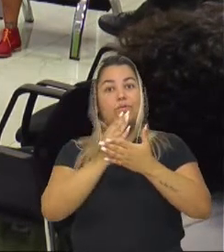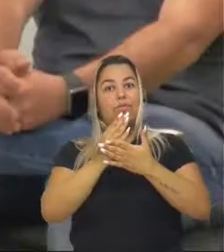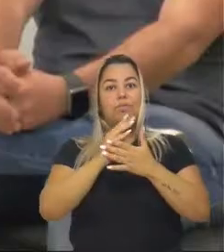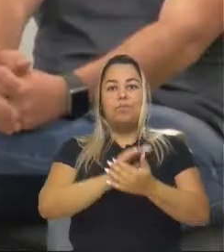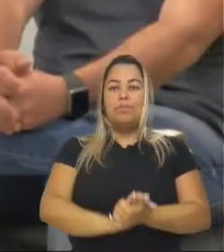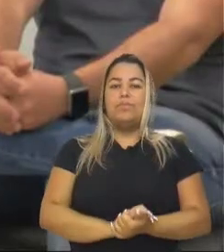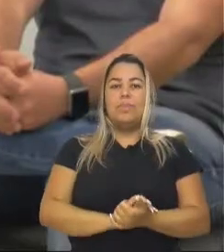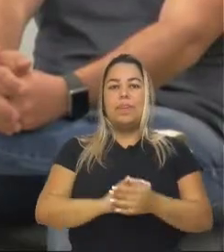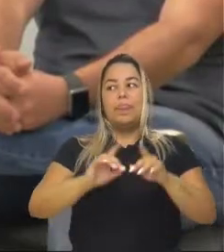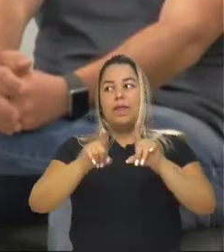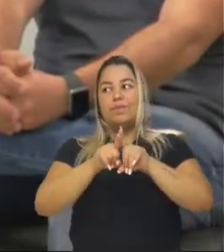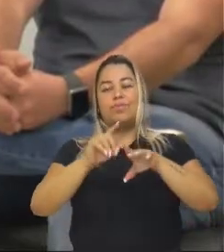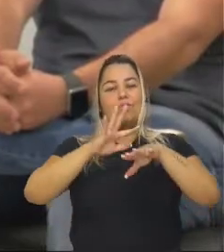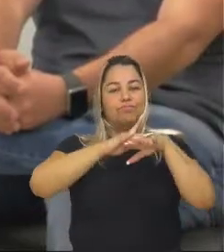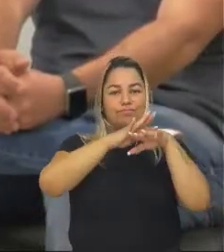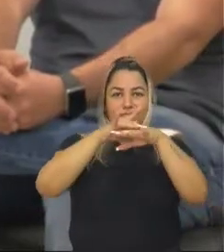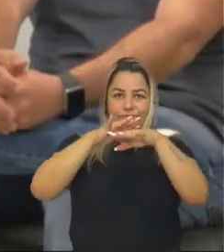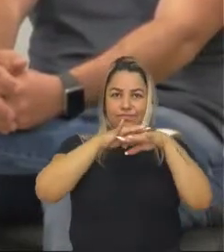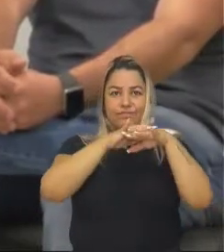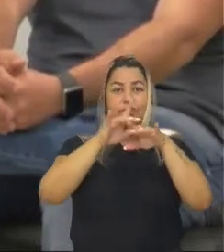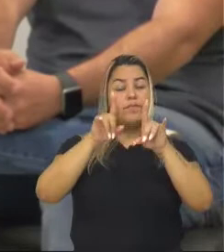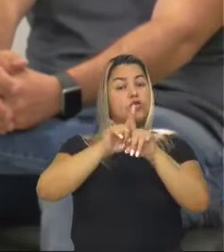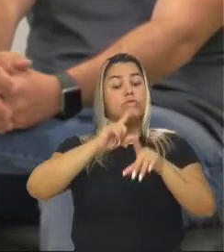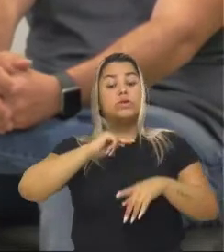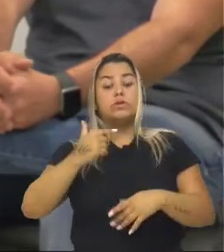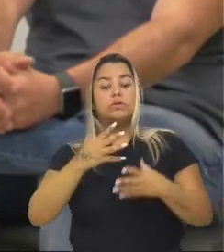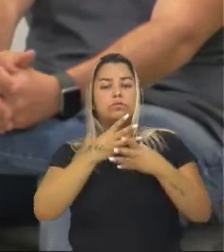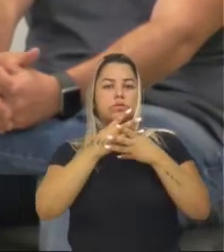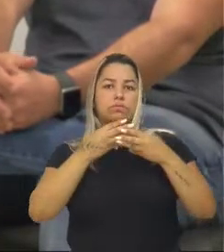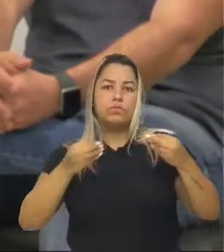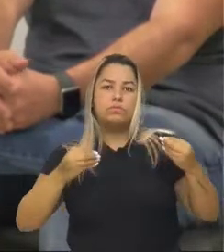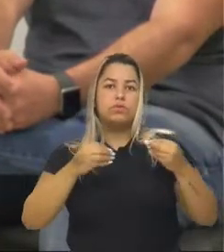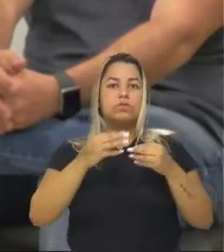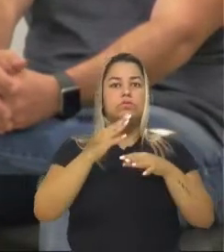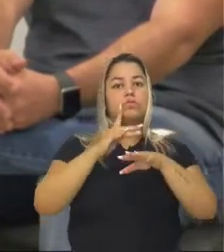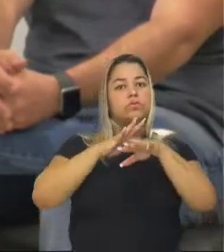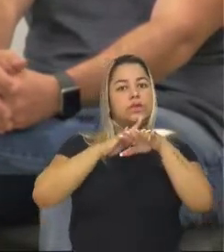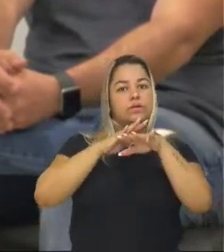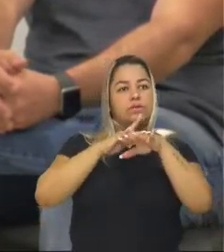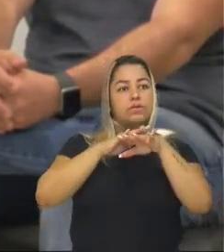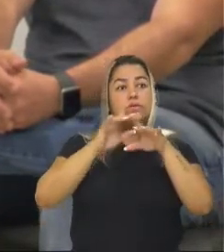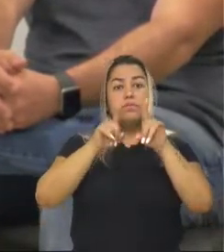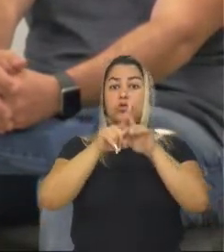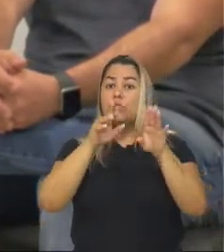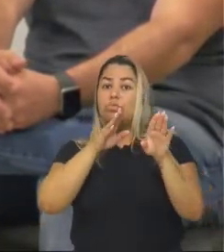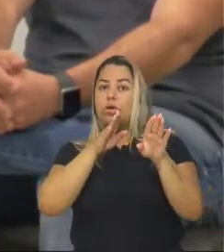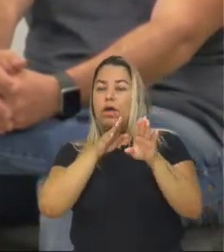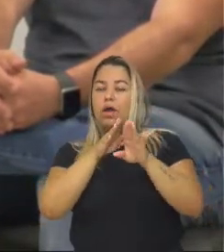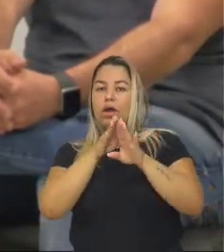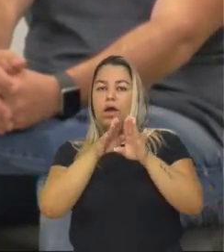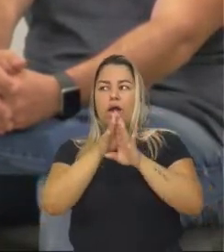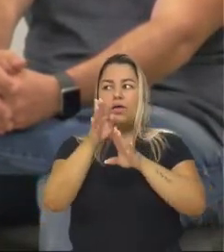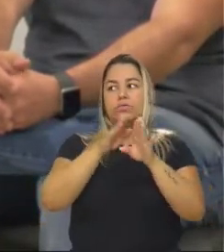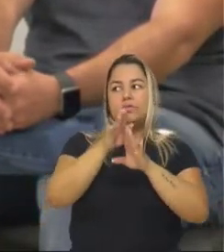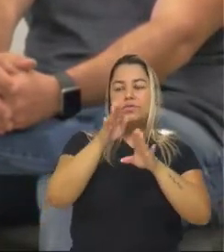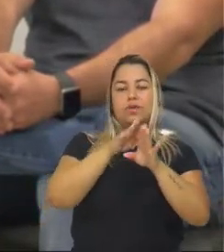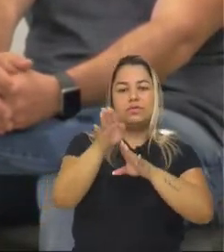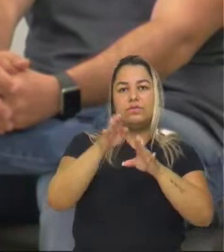como perversão. Portanto, não haveria cura para o que não é doença, não haveria reorientação para aquilo que não é